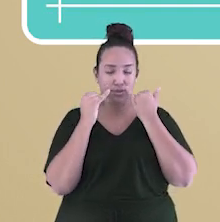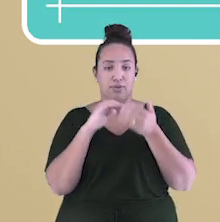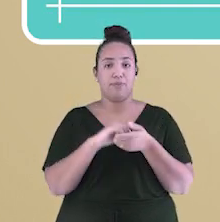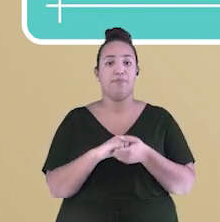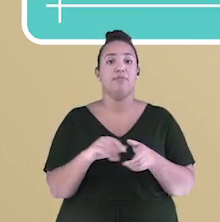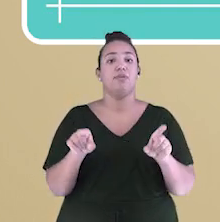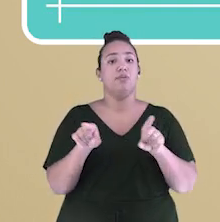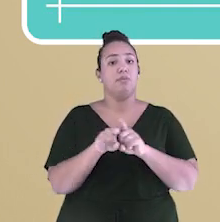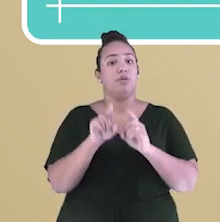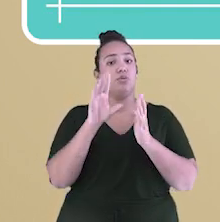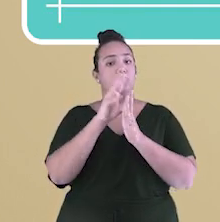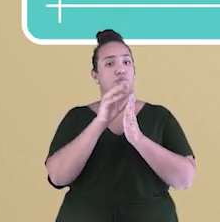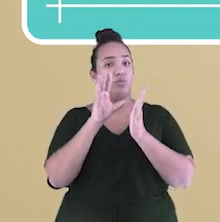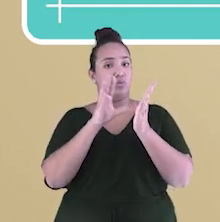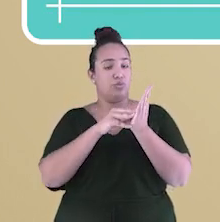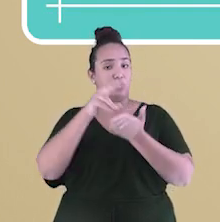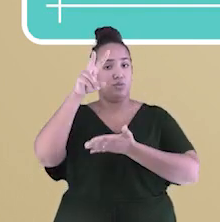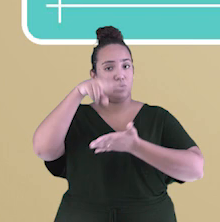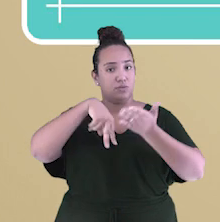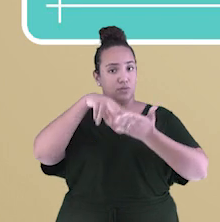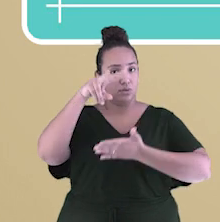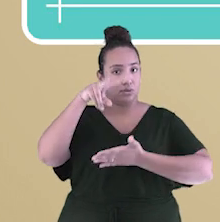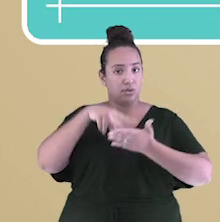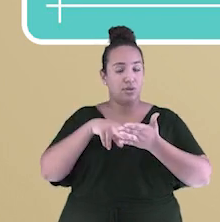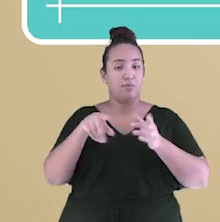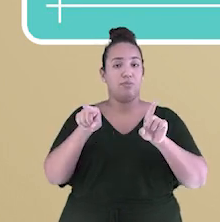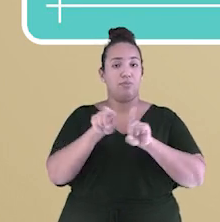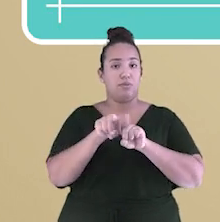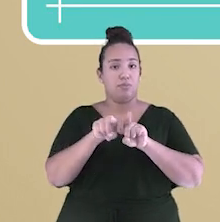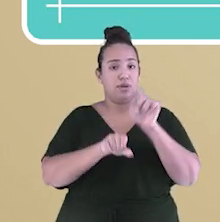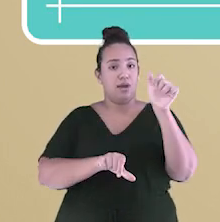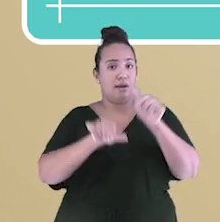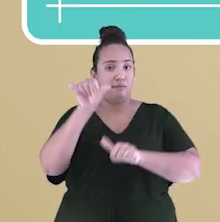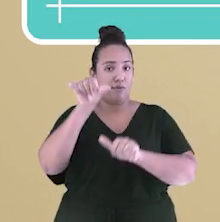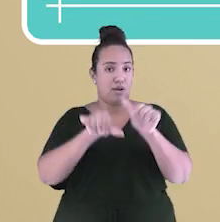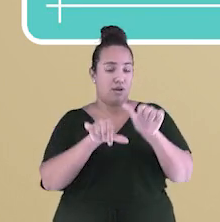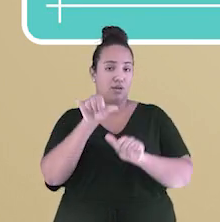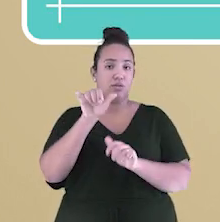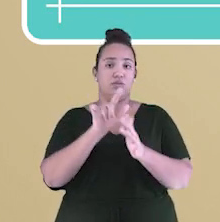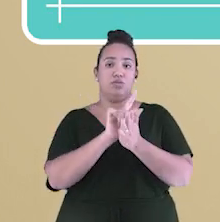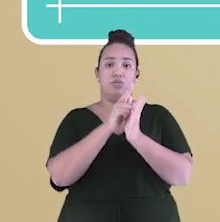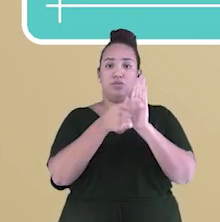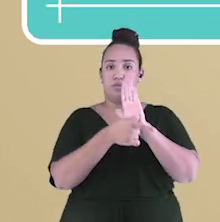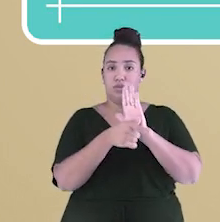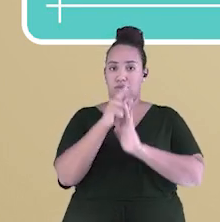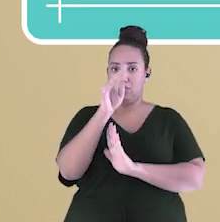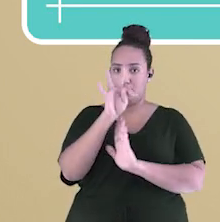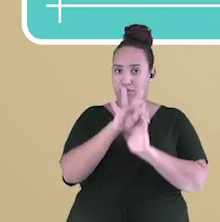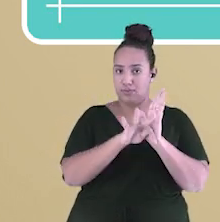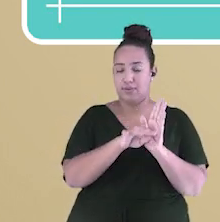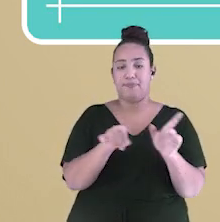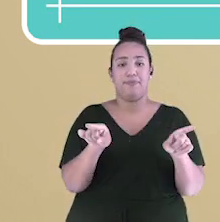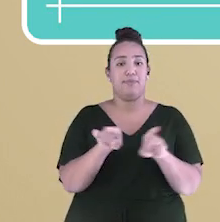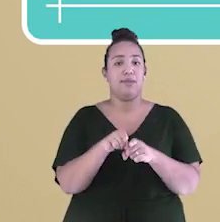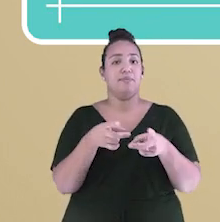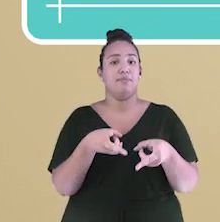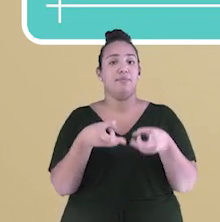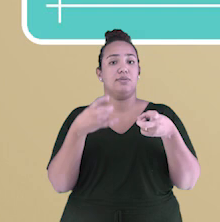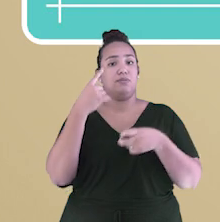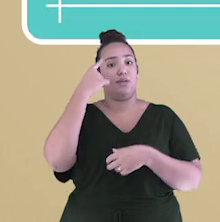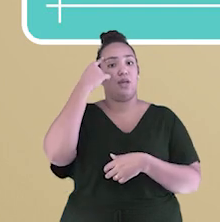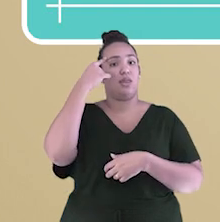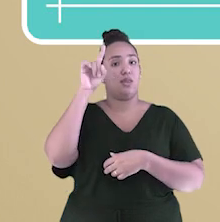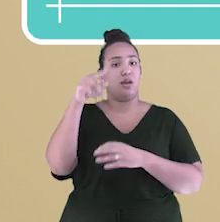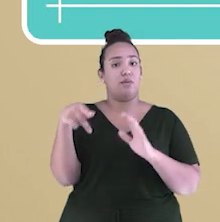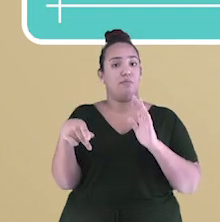a serem lidos a partir da análise do suporte e do gênero textual, identificar a ideia central